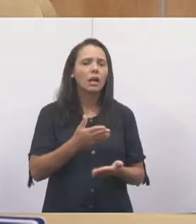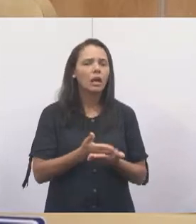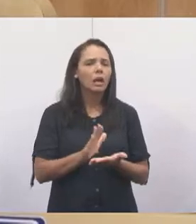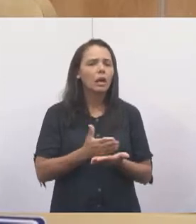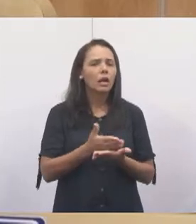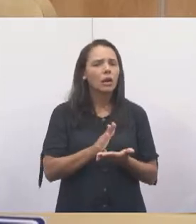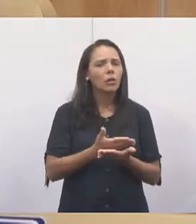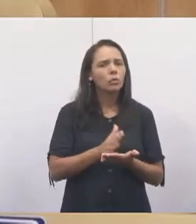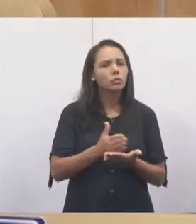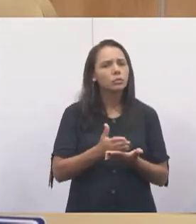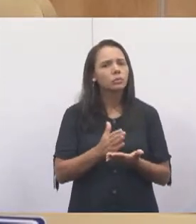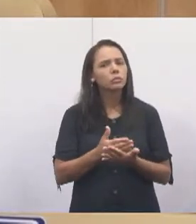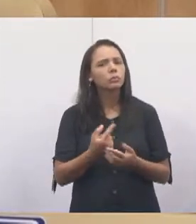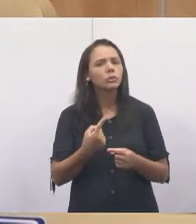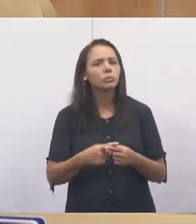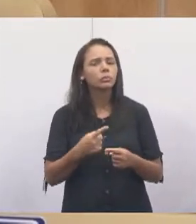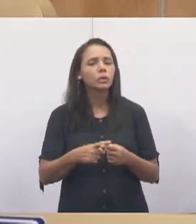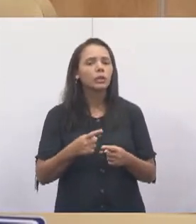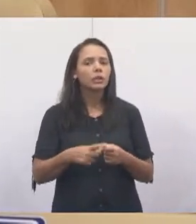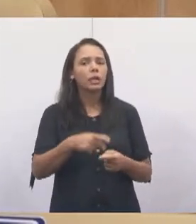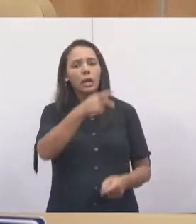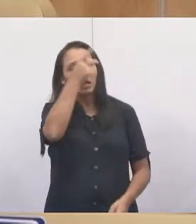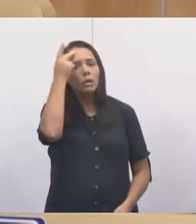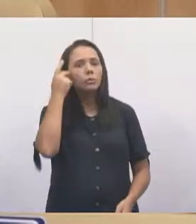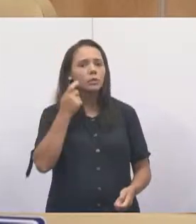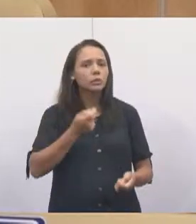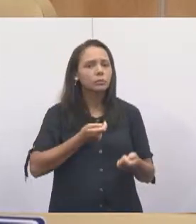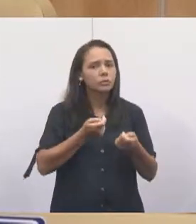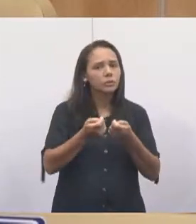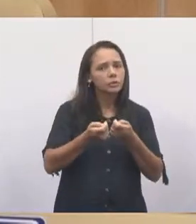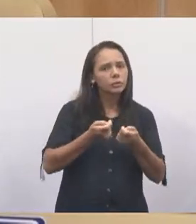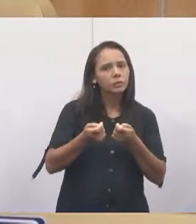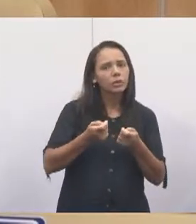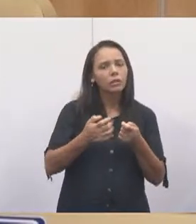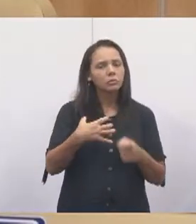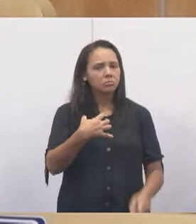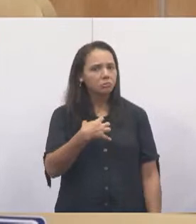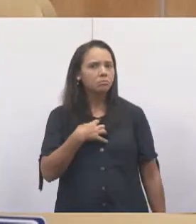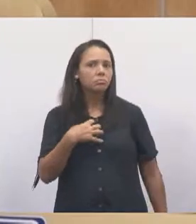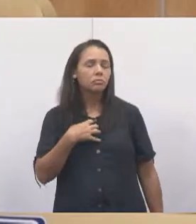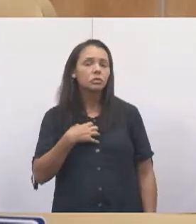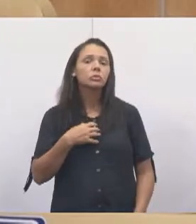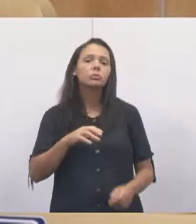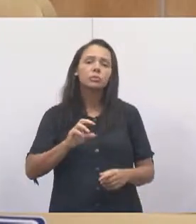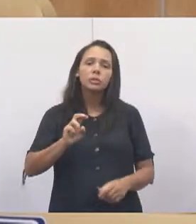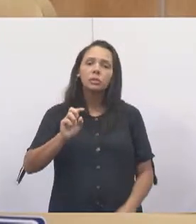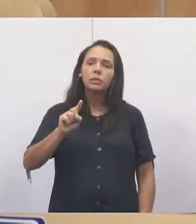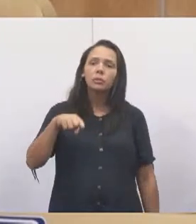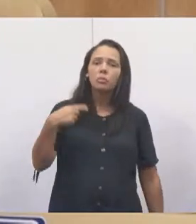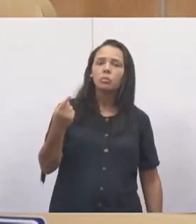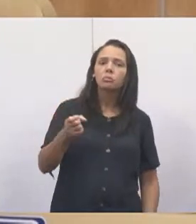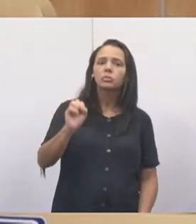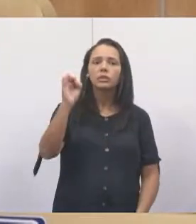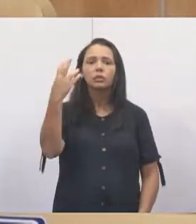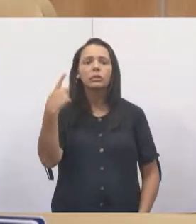delas por sensibilidade do gestor, outras por imposição de uma legislação maior.